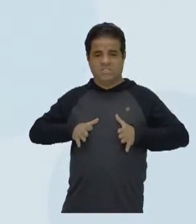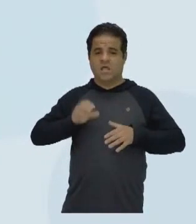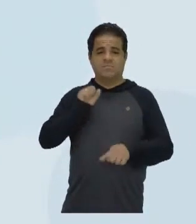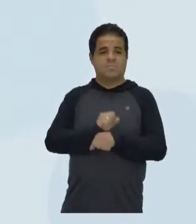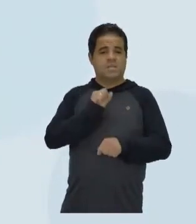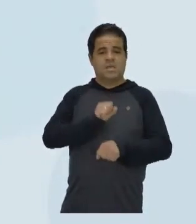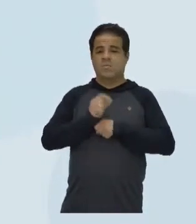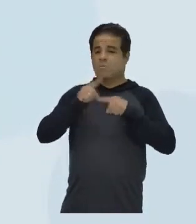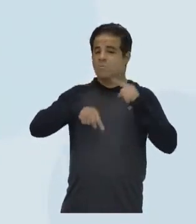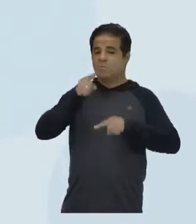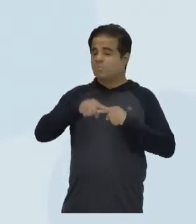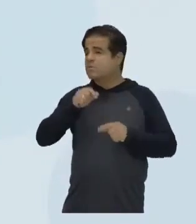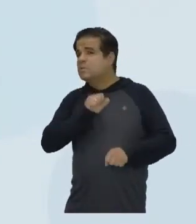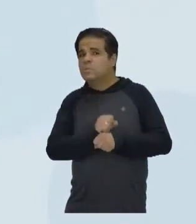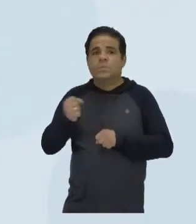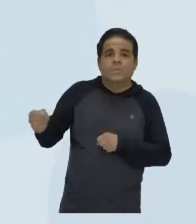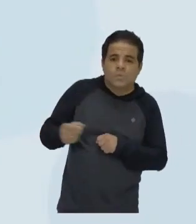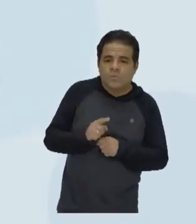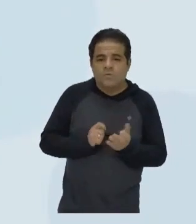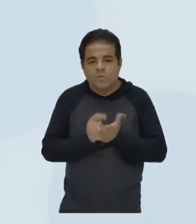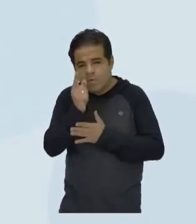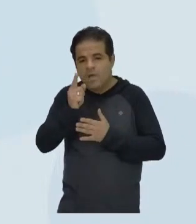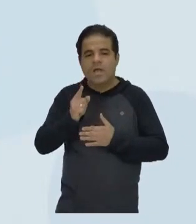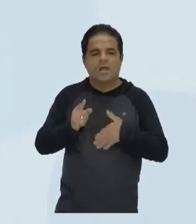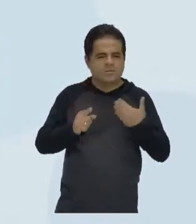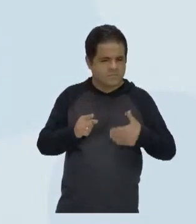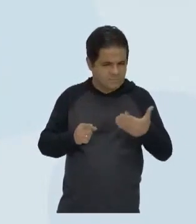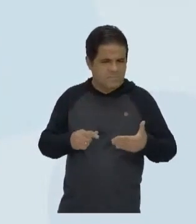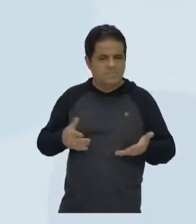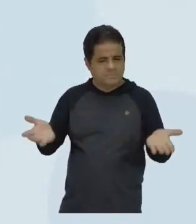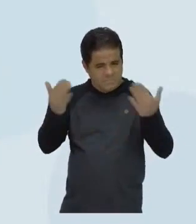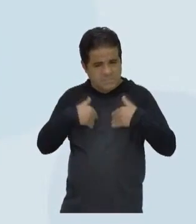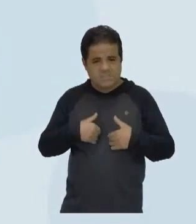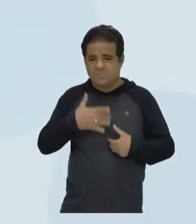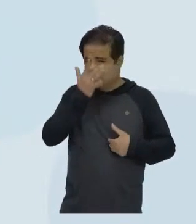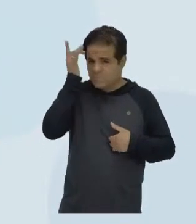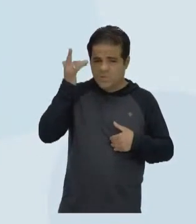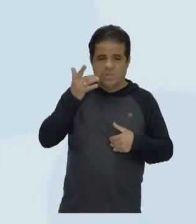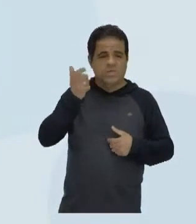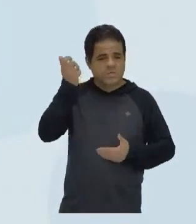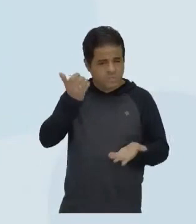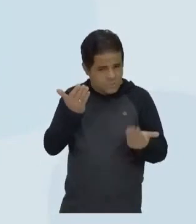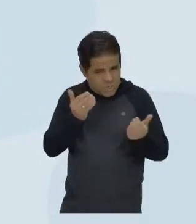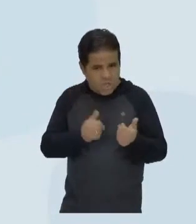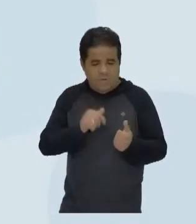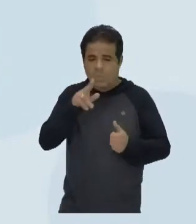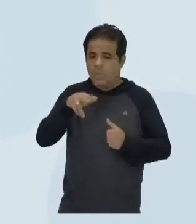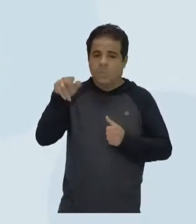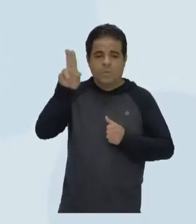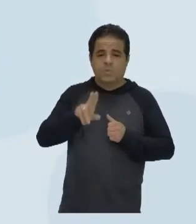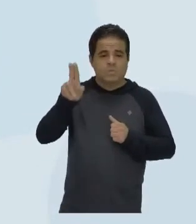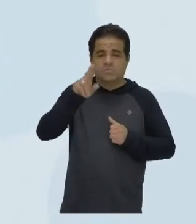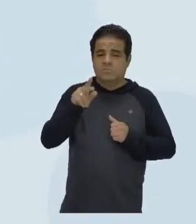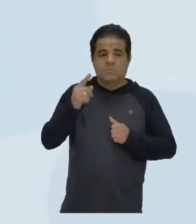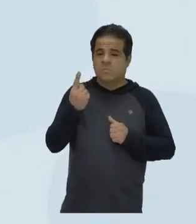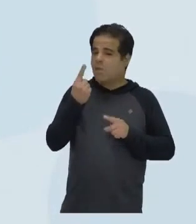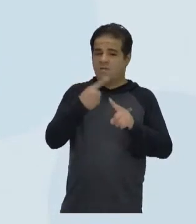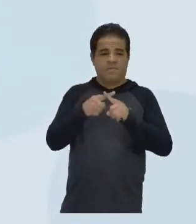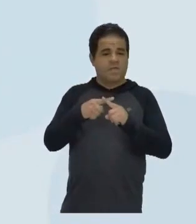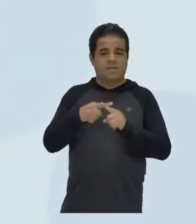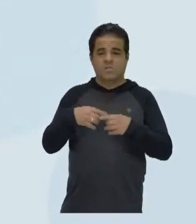esperando o produto que vai sair. É ninfomania consumista. Jovens relataram que nunca usaram nem mesmo uma